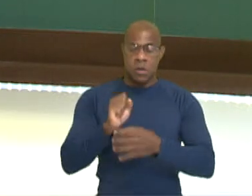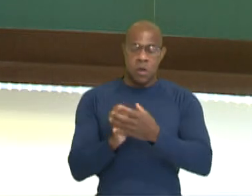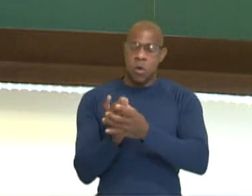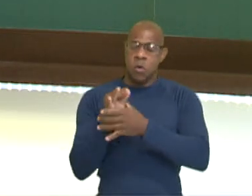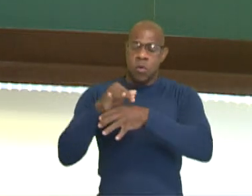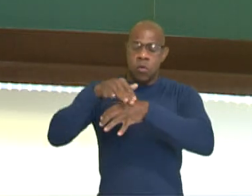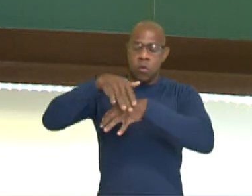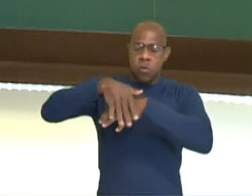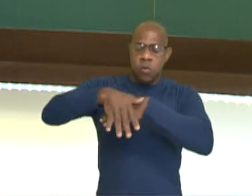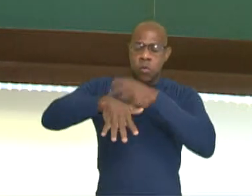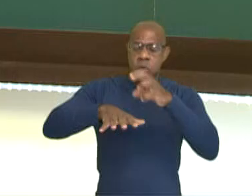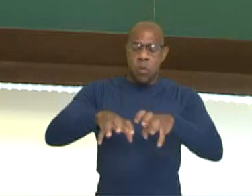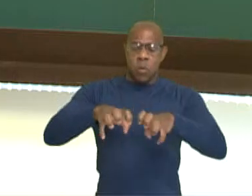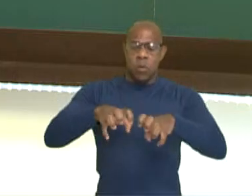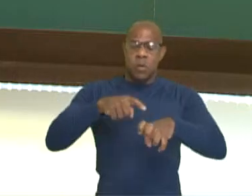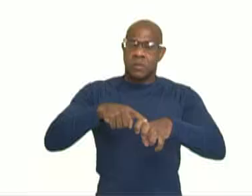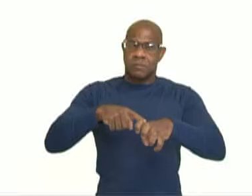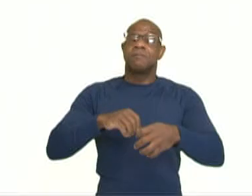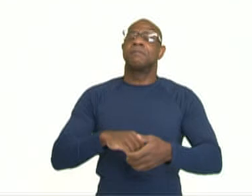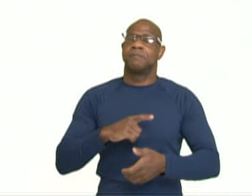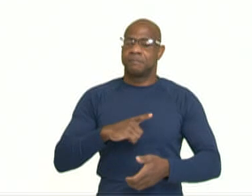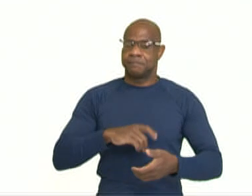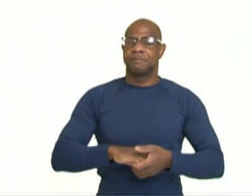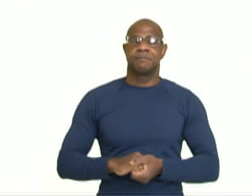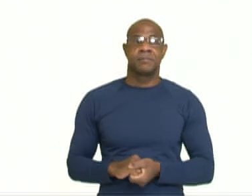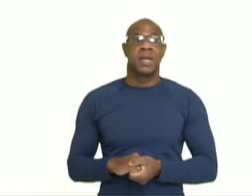e que se apresentam de maneira bem rugosa.